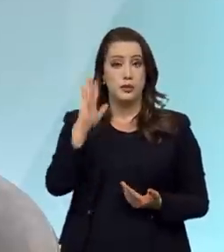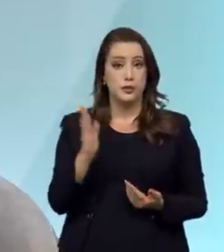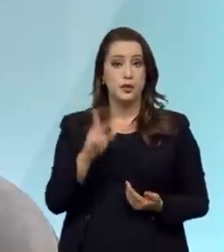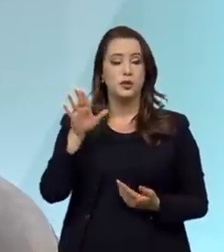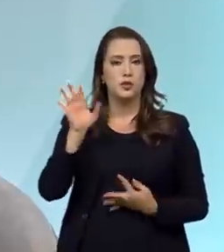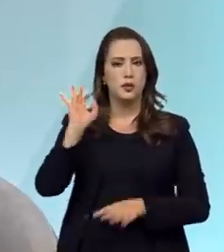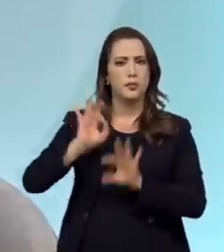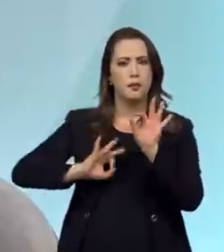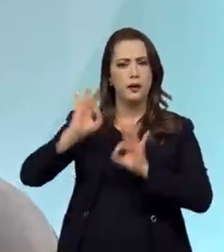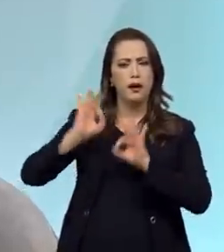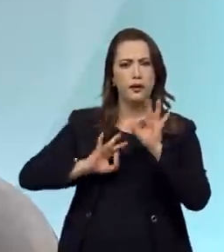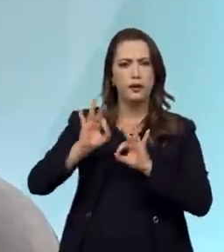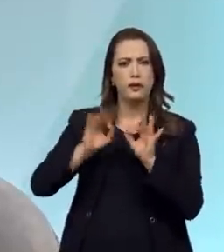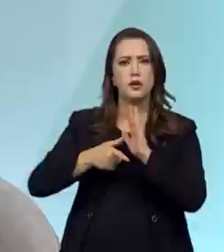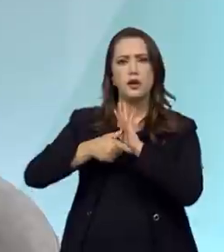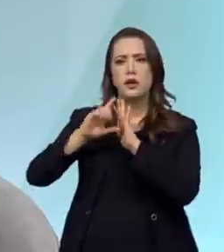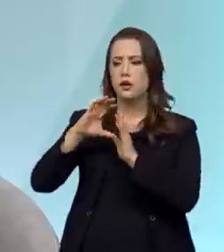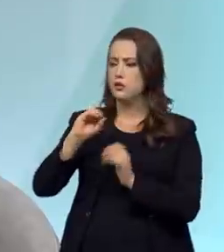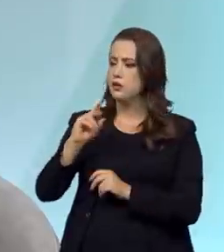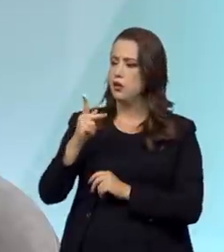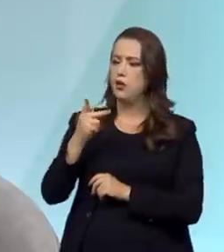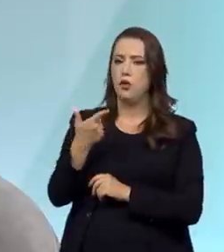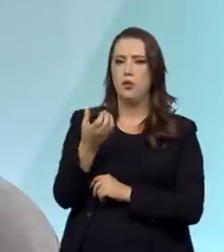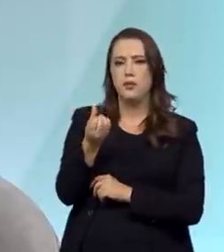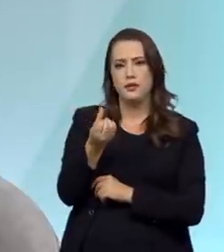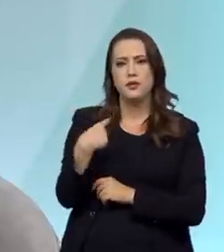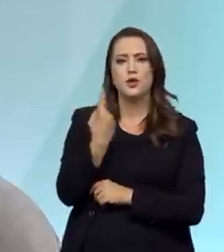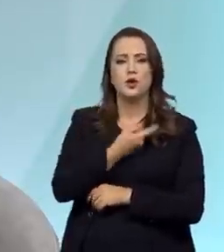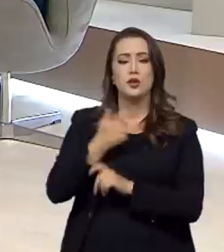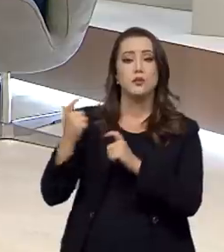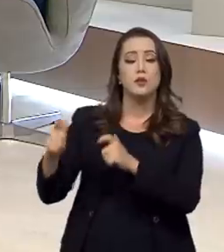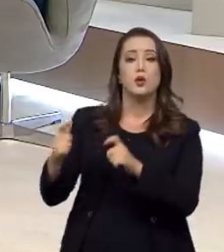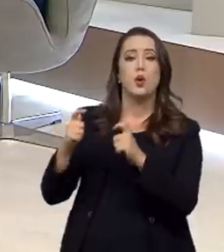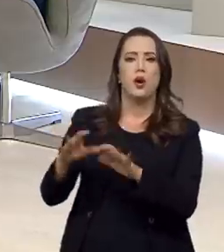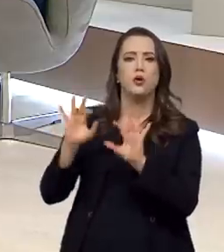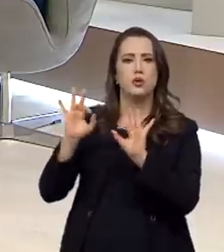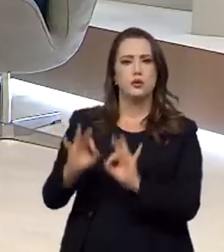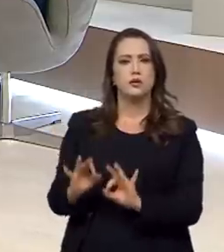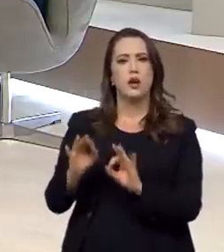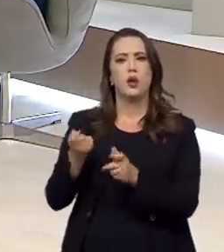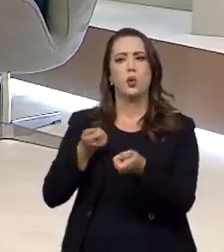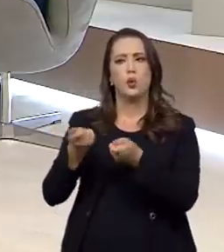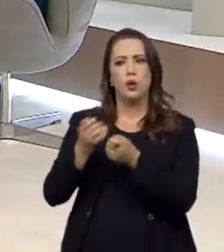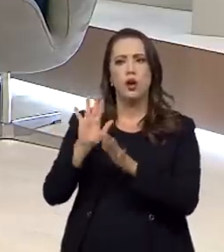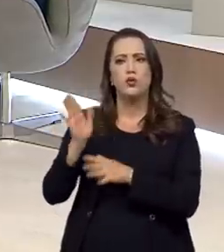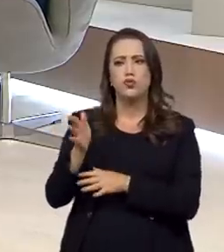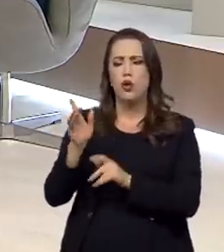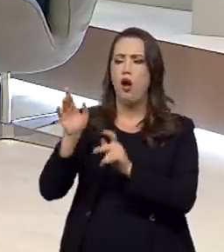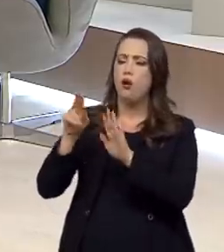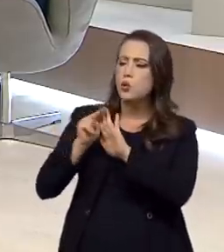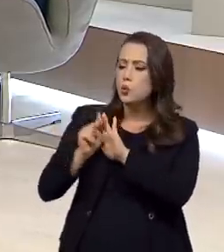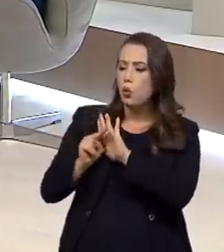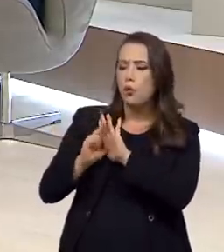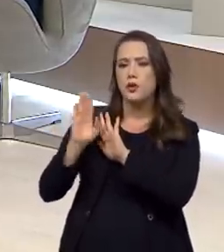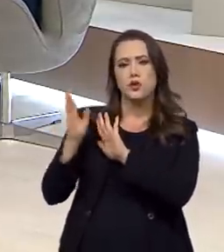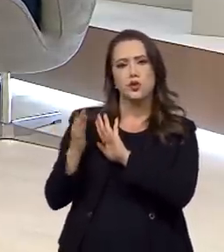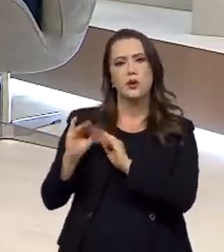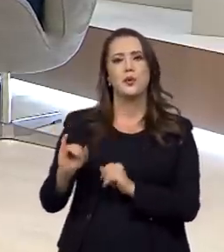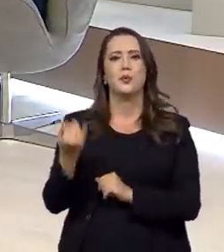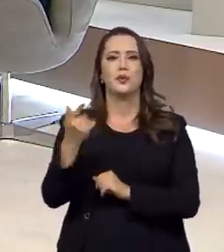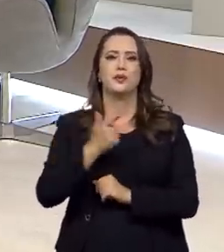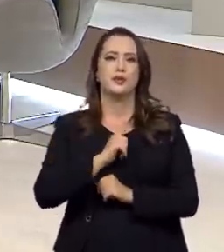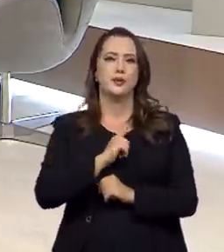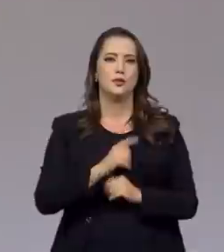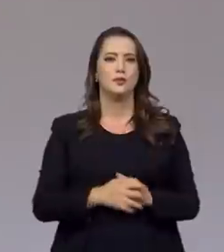Brasil vai tá preparado e problema diante da Copa 26 nós teremos um mercado local regulado todo estruturado para aproveitar essa